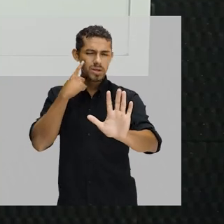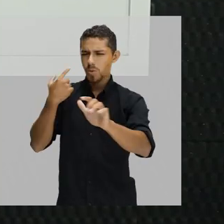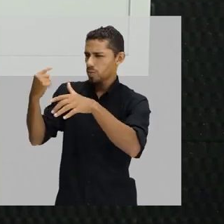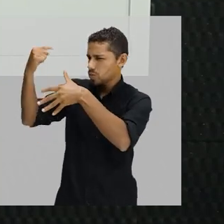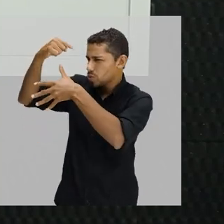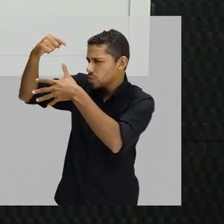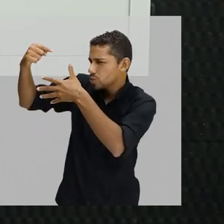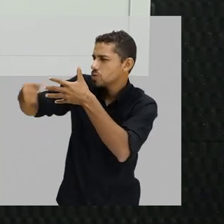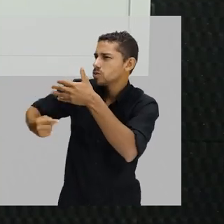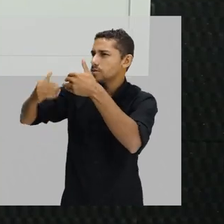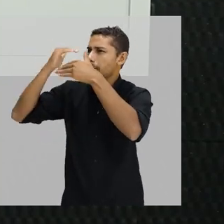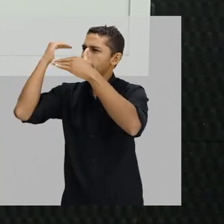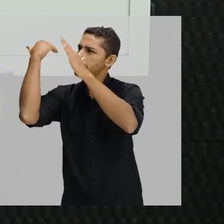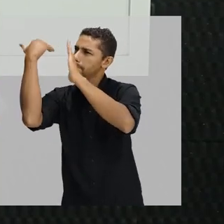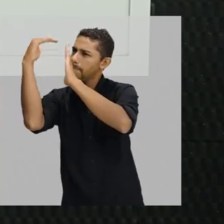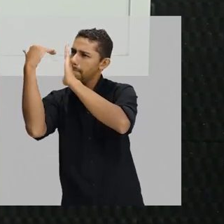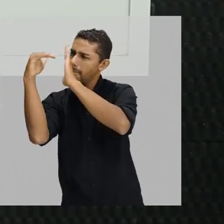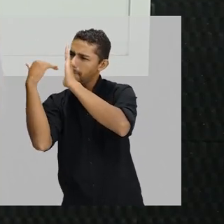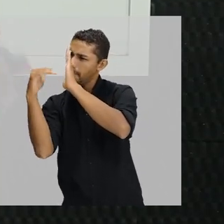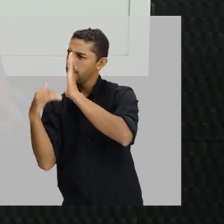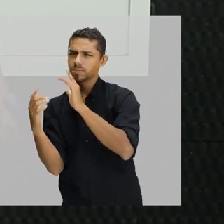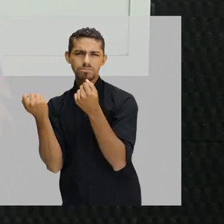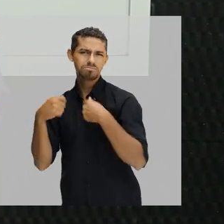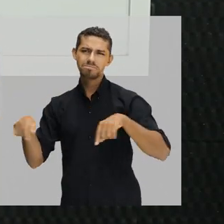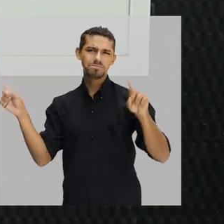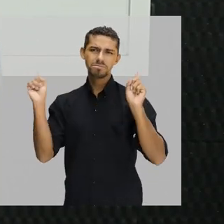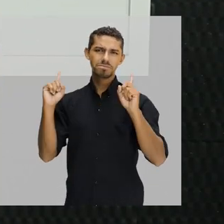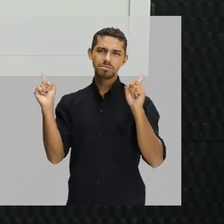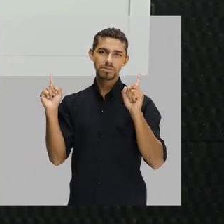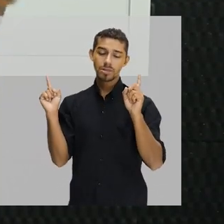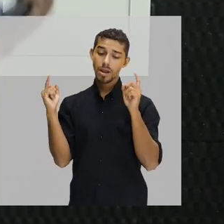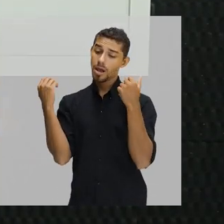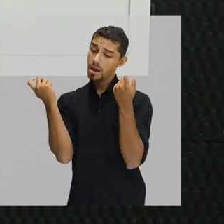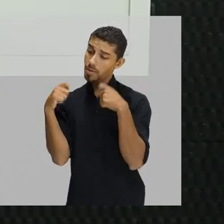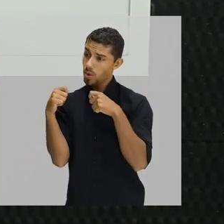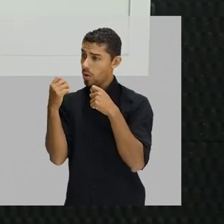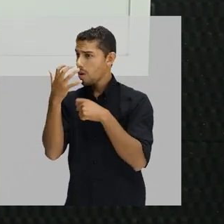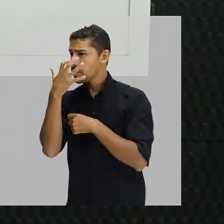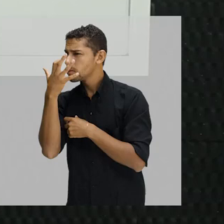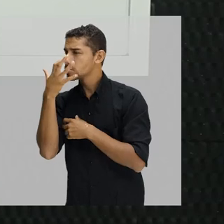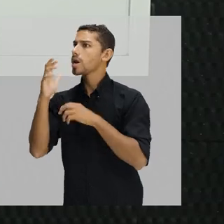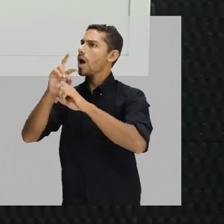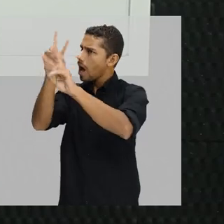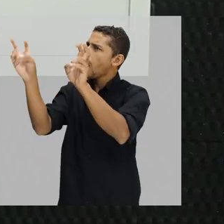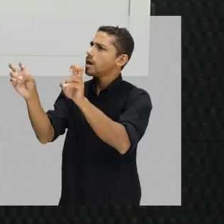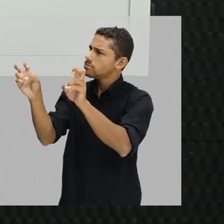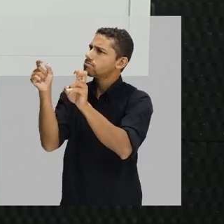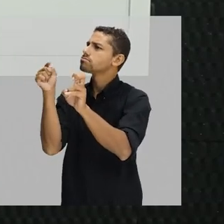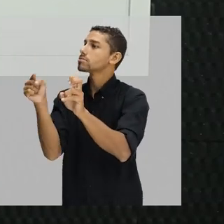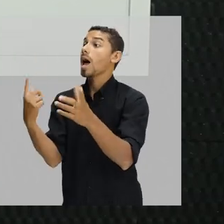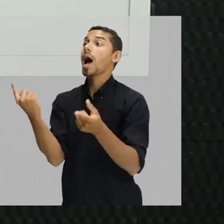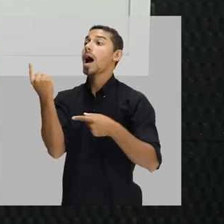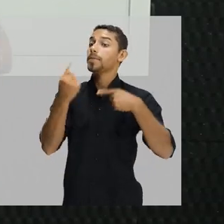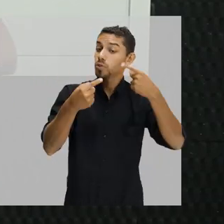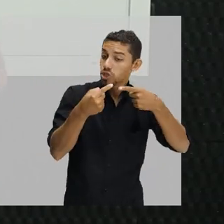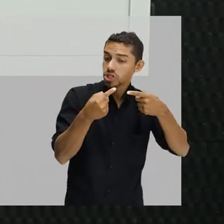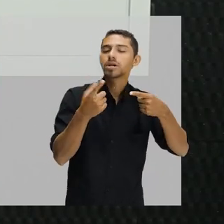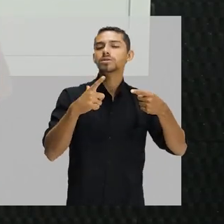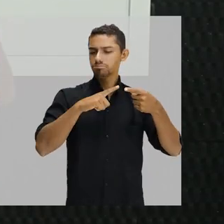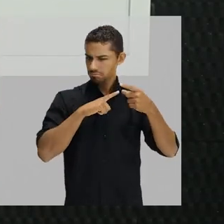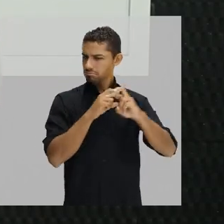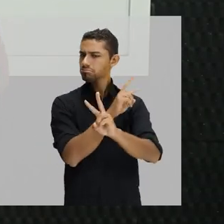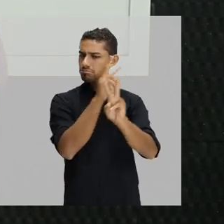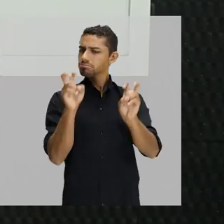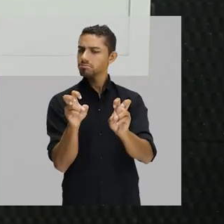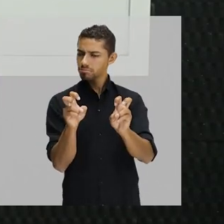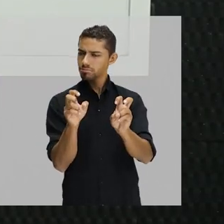ali sincronicamente. Tu pode fazer de uma forma anacrônica mesmo. Você se interessa por alguma coisa, eu me interesso por política. Aí tu vai lá, tem muitas